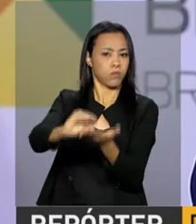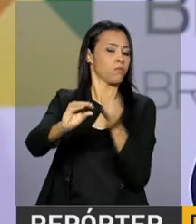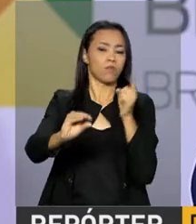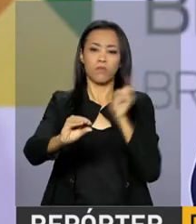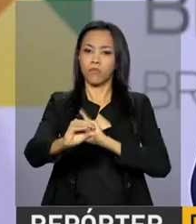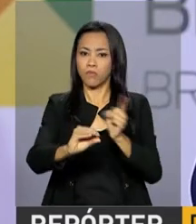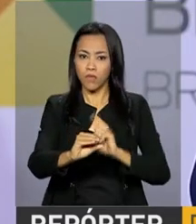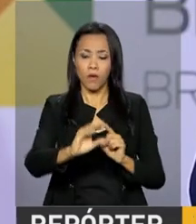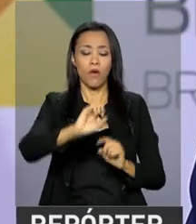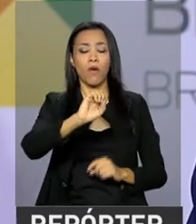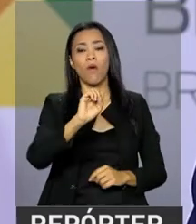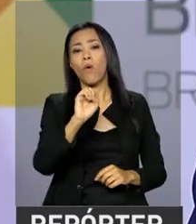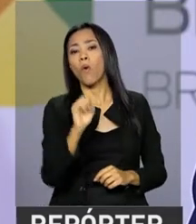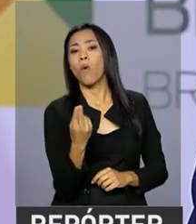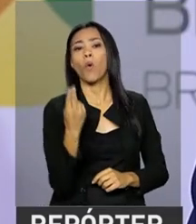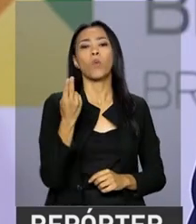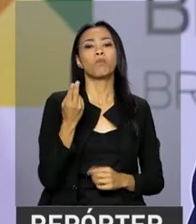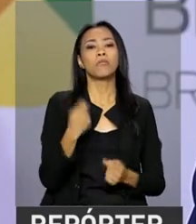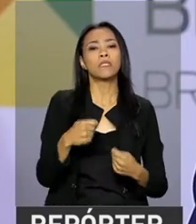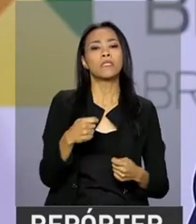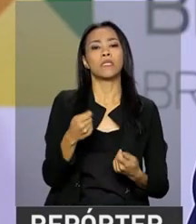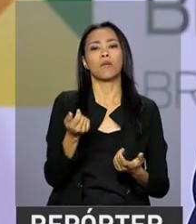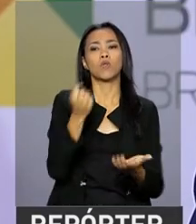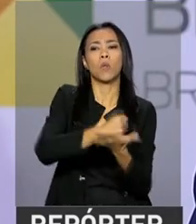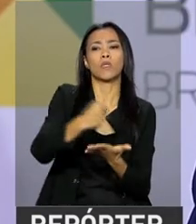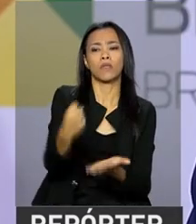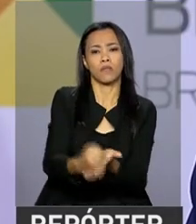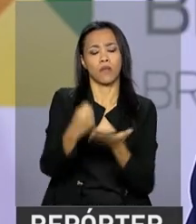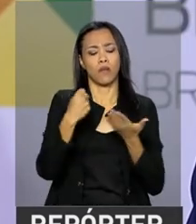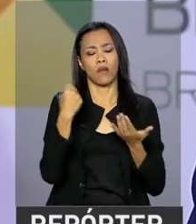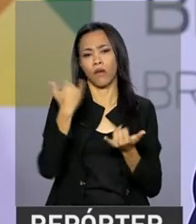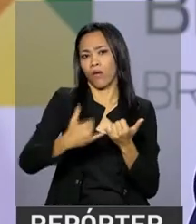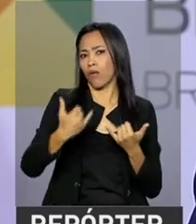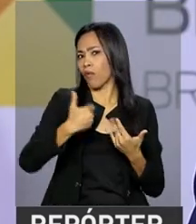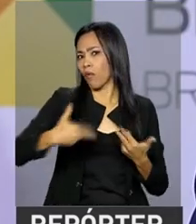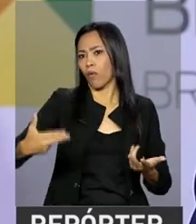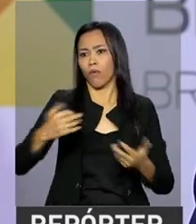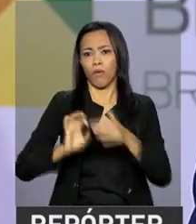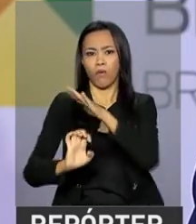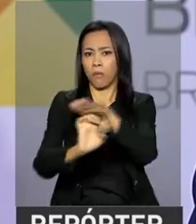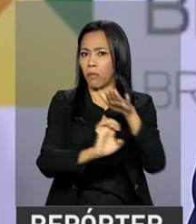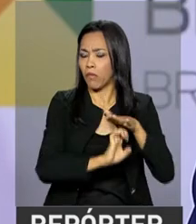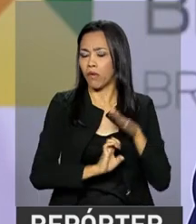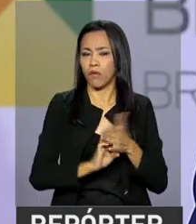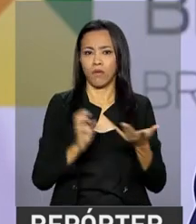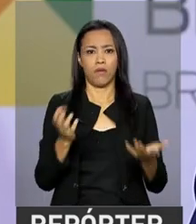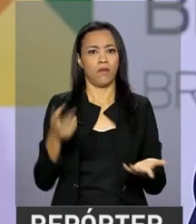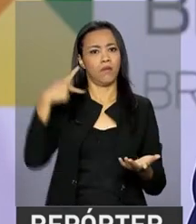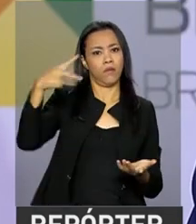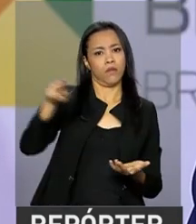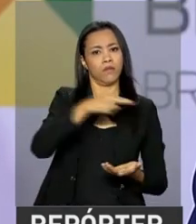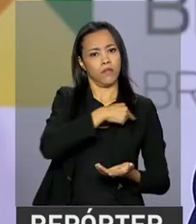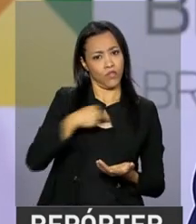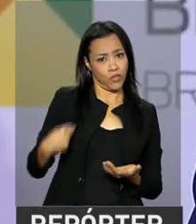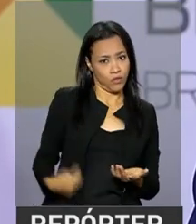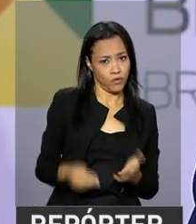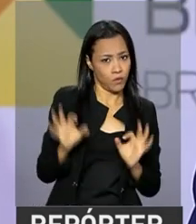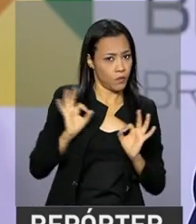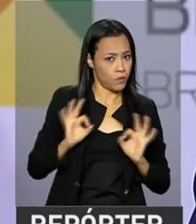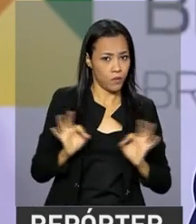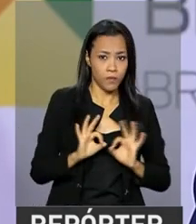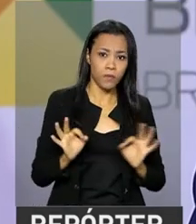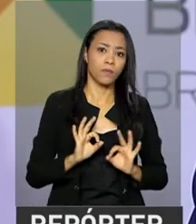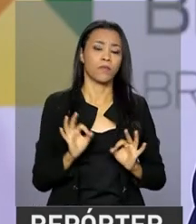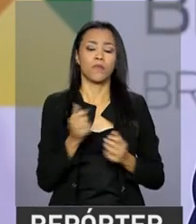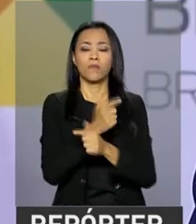adquirir nenhum tipo de insumo nem contratar empresas e fornecedores chineses não há